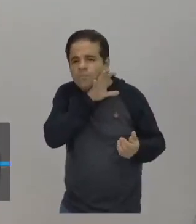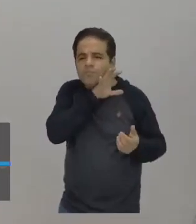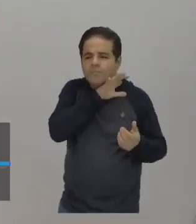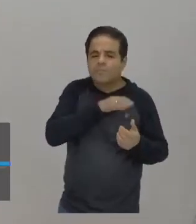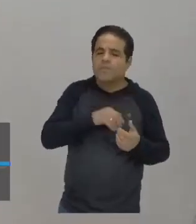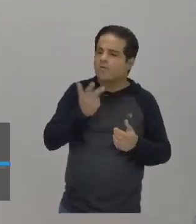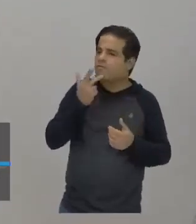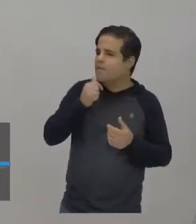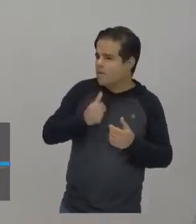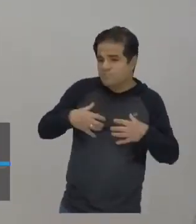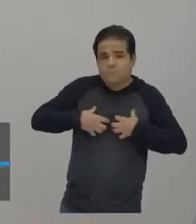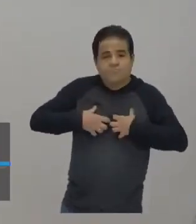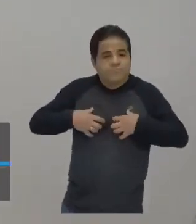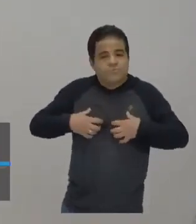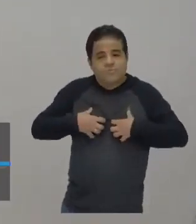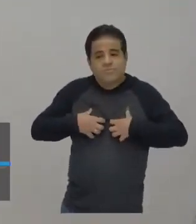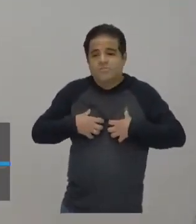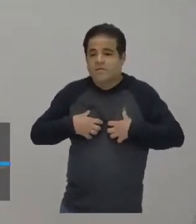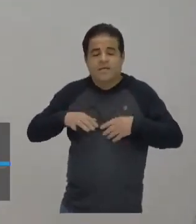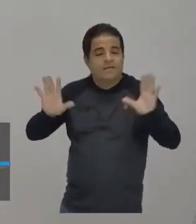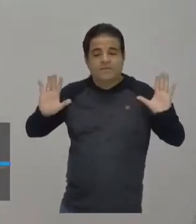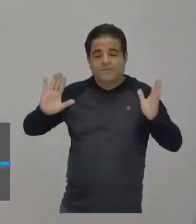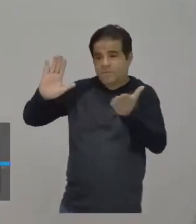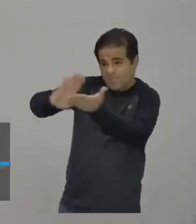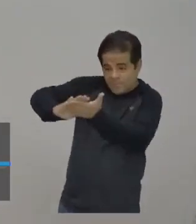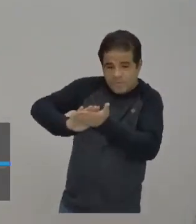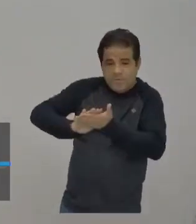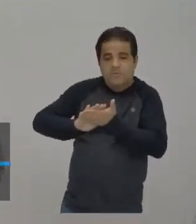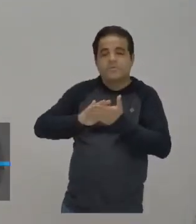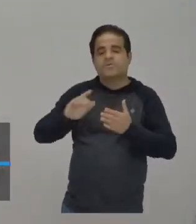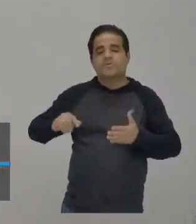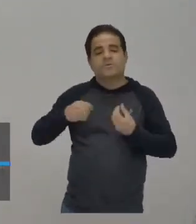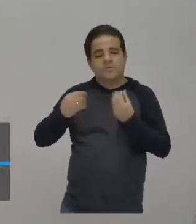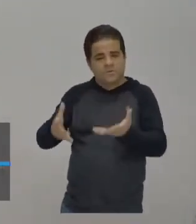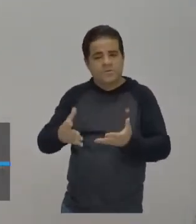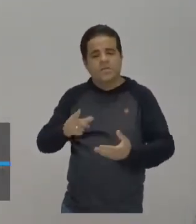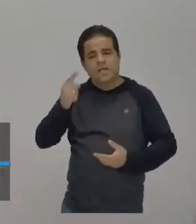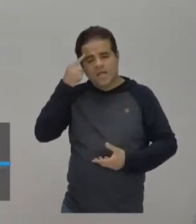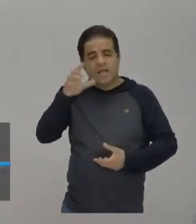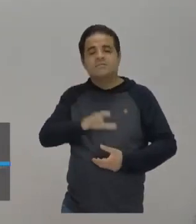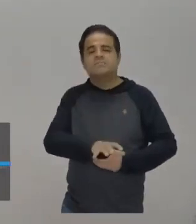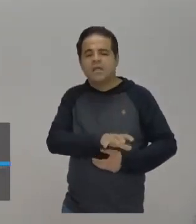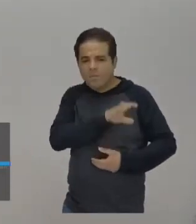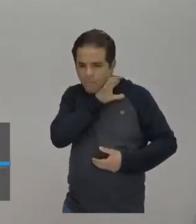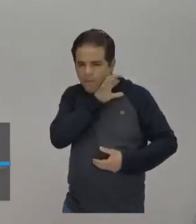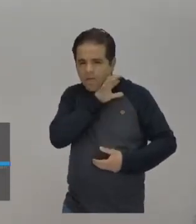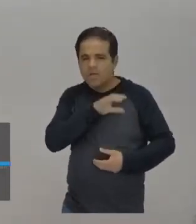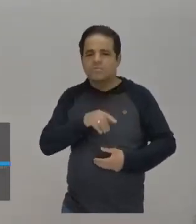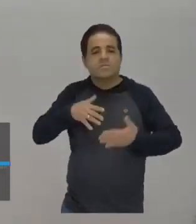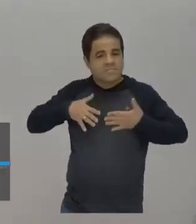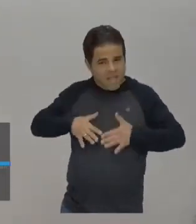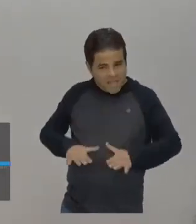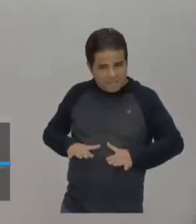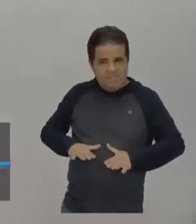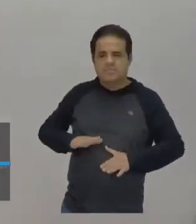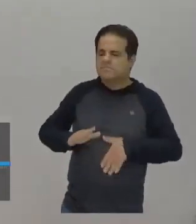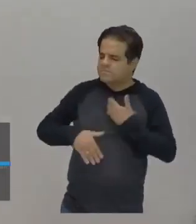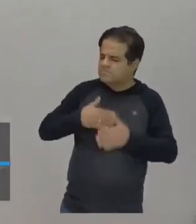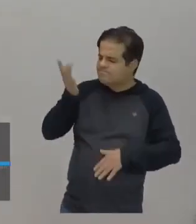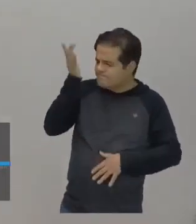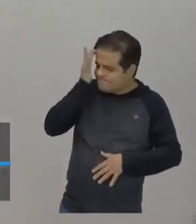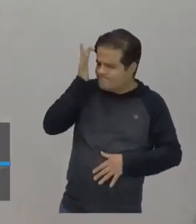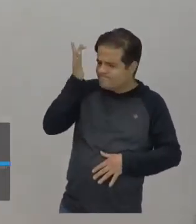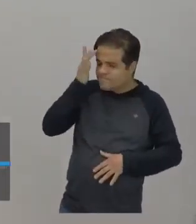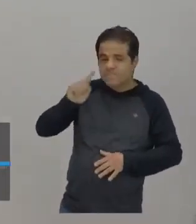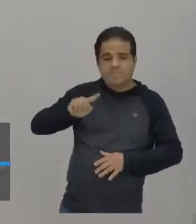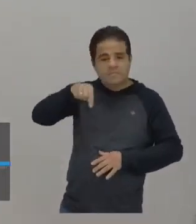falar da minha maneira, desculpe, professores de biologia, zoólogos, não, aquele animal que nasce e ele amadurece um